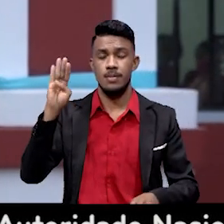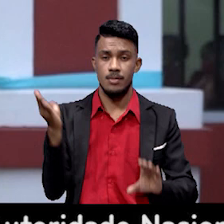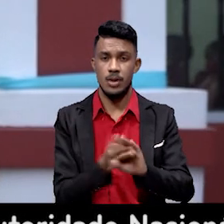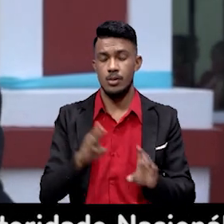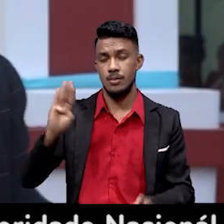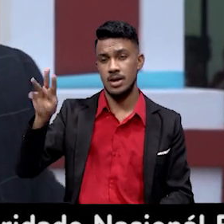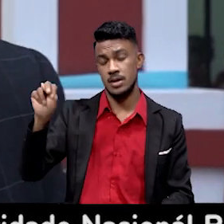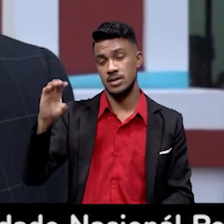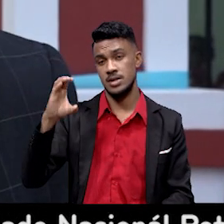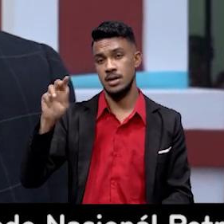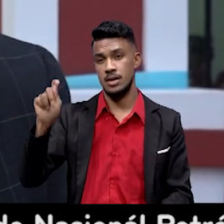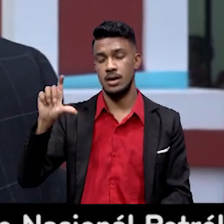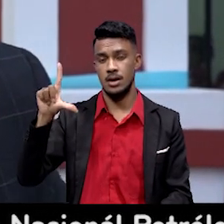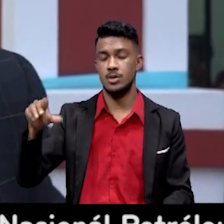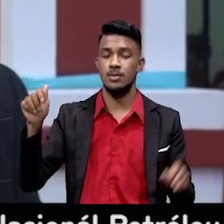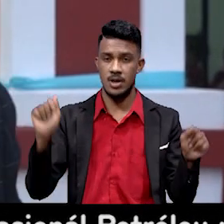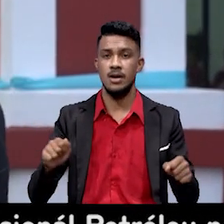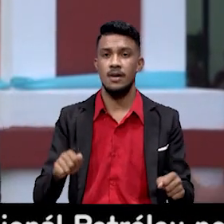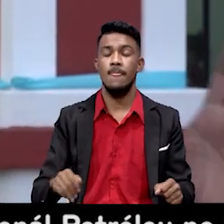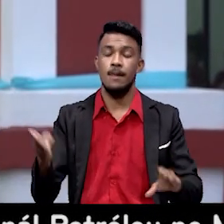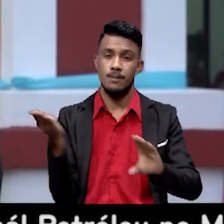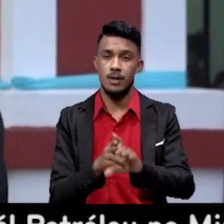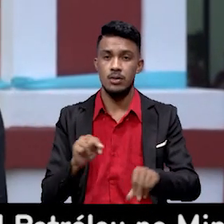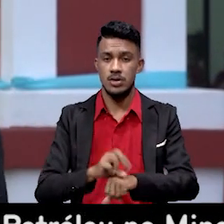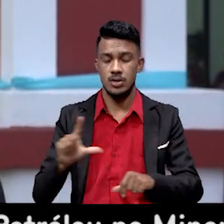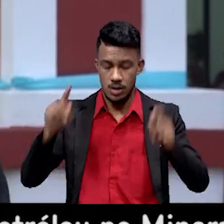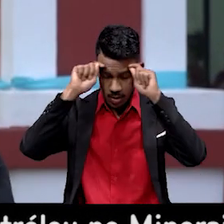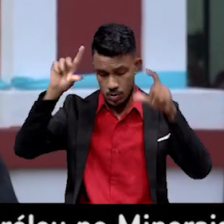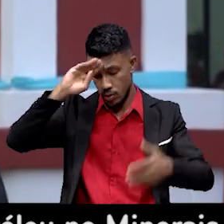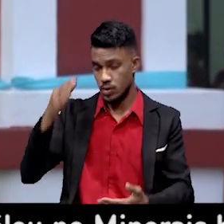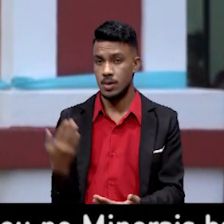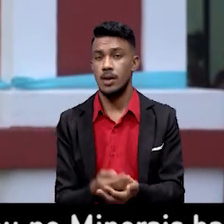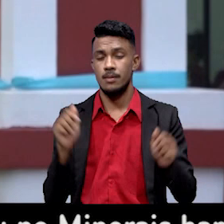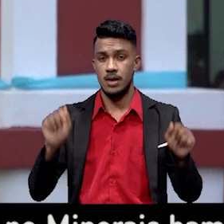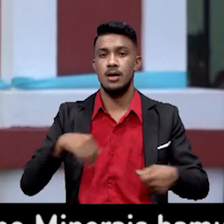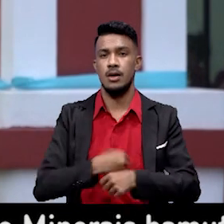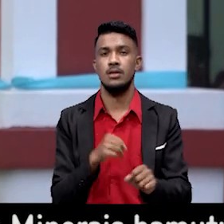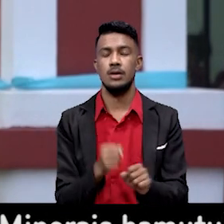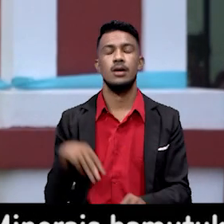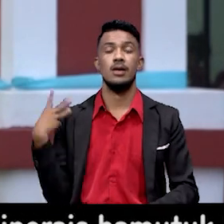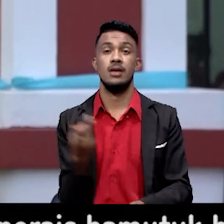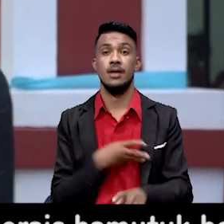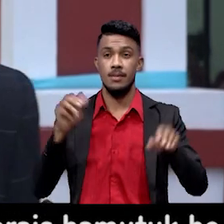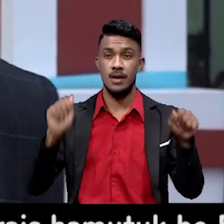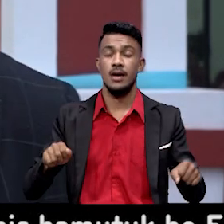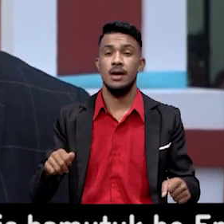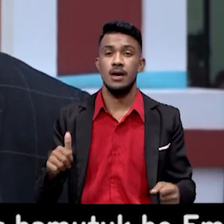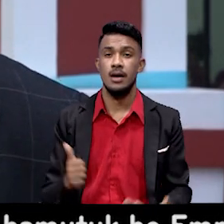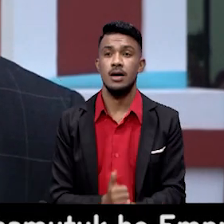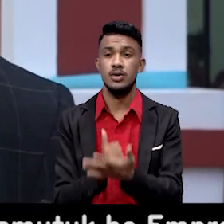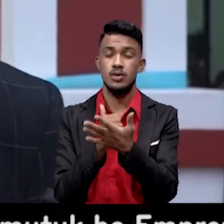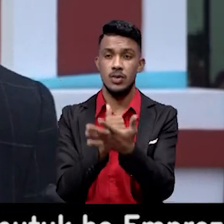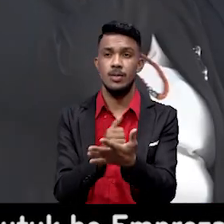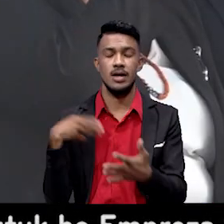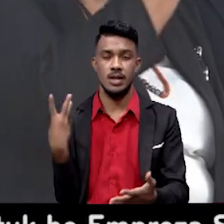dia Banko Nasional, Banko Timoronia, Banko Masa Timoronia itu mazere. Ita bela hodi fasilidade serna bai tenia